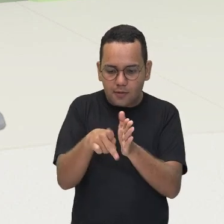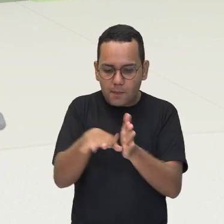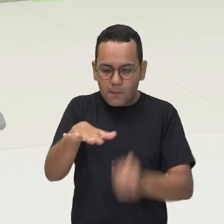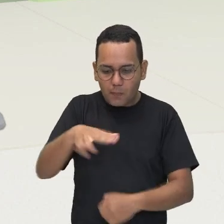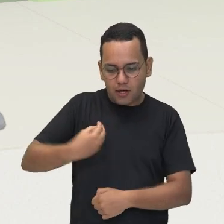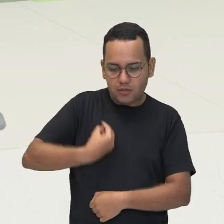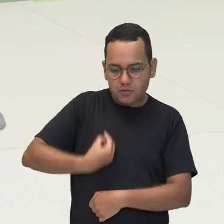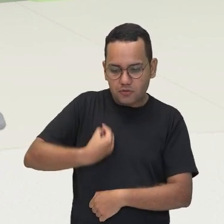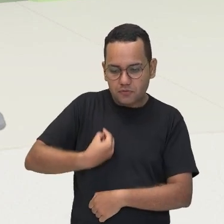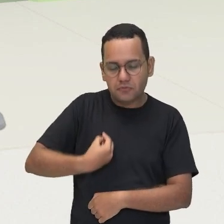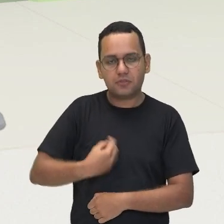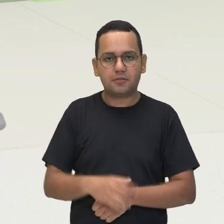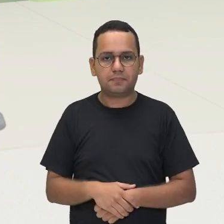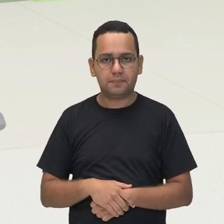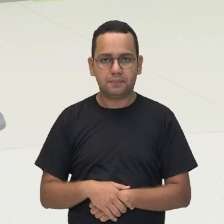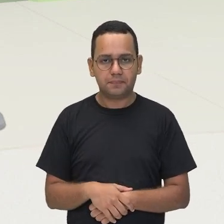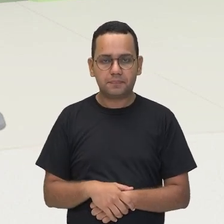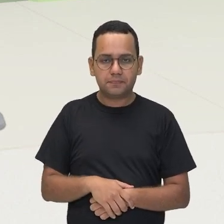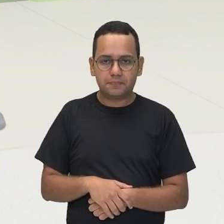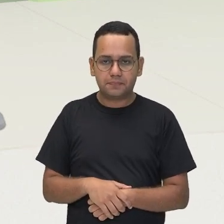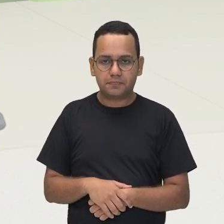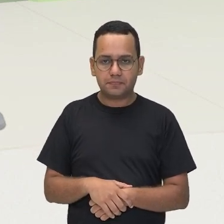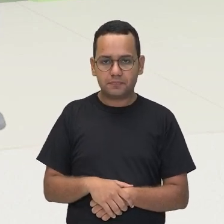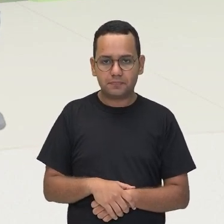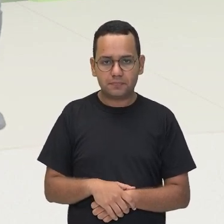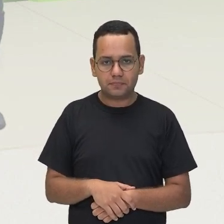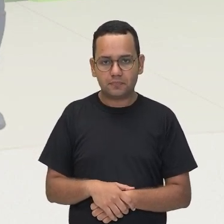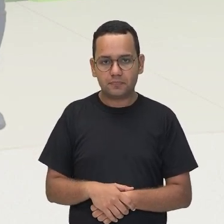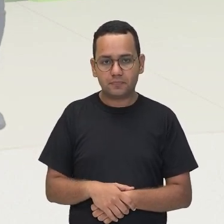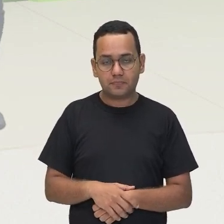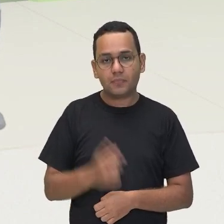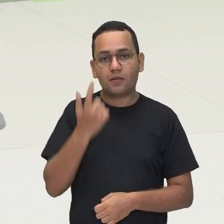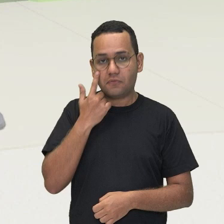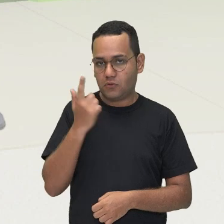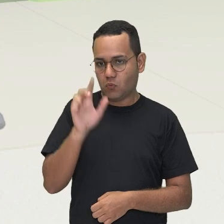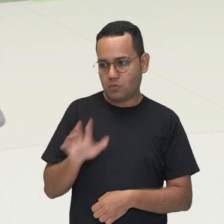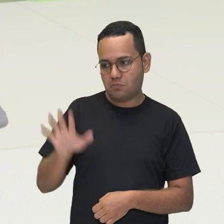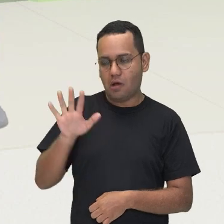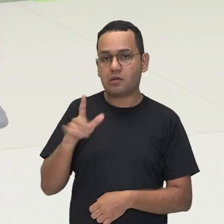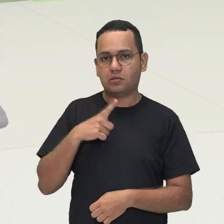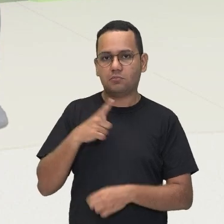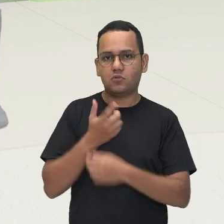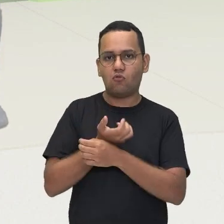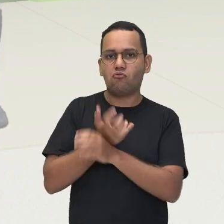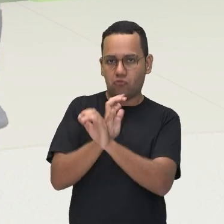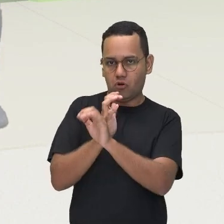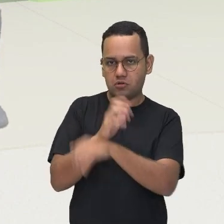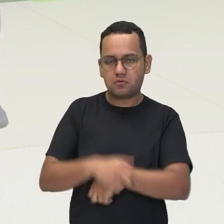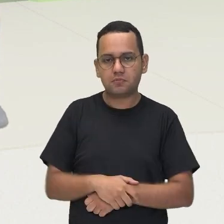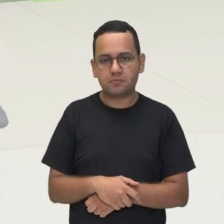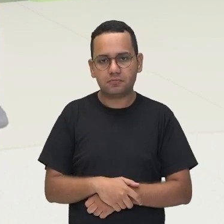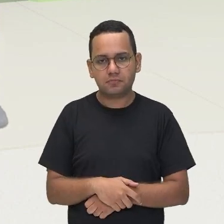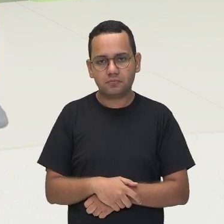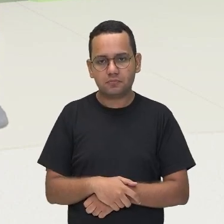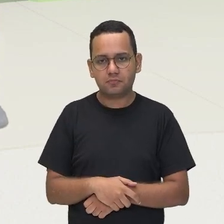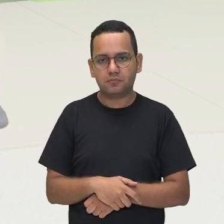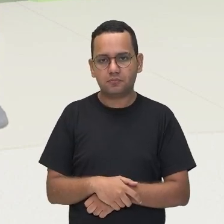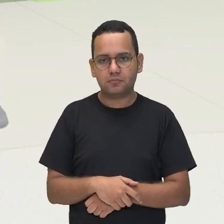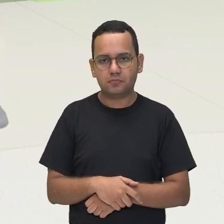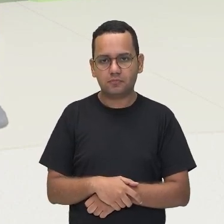né, ao longo do tempo. E existe aqui, como nós vimos, um fóssil de